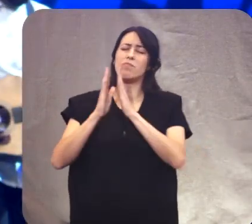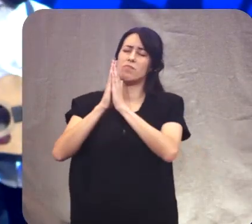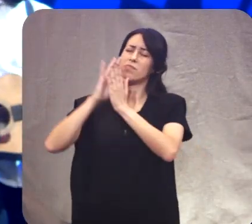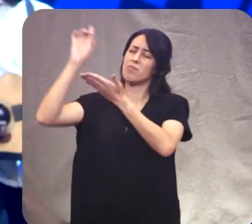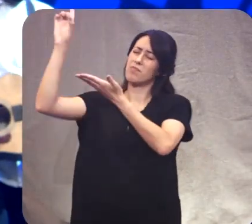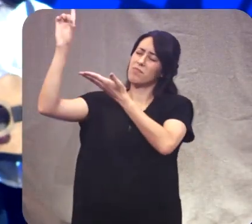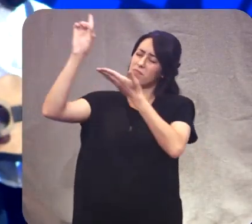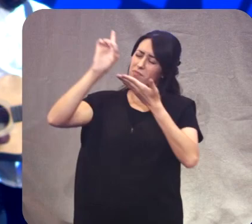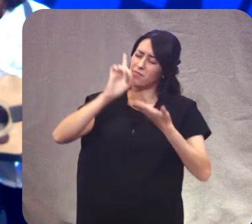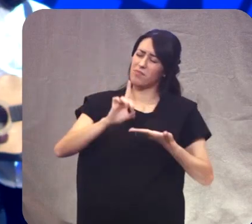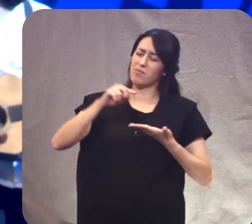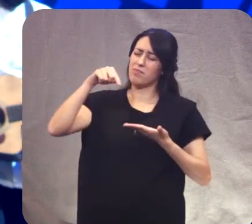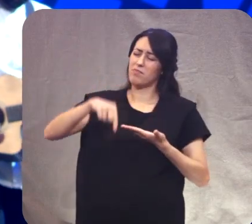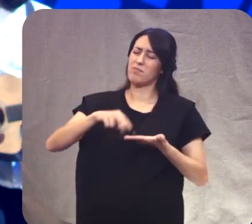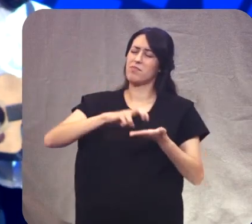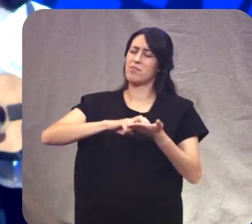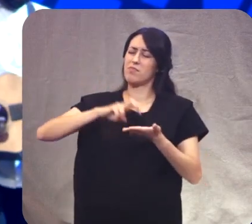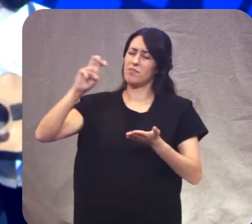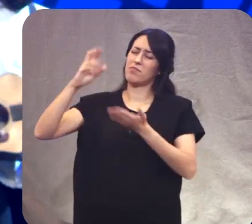manhã,